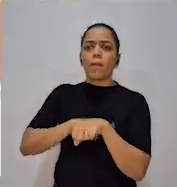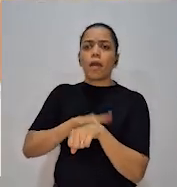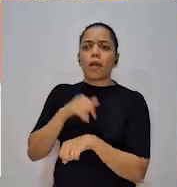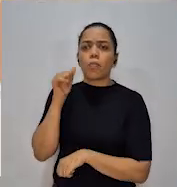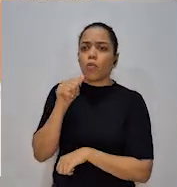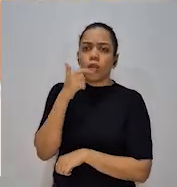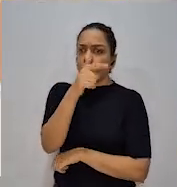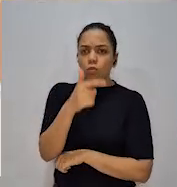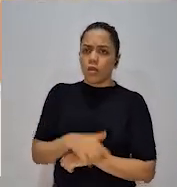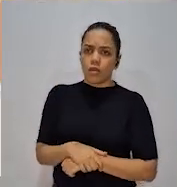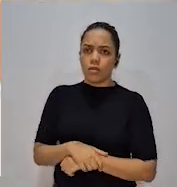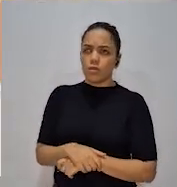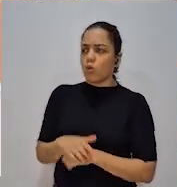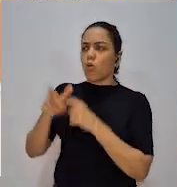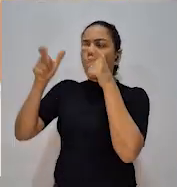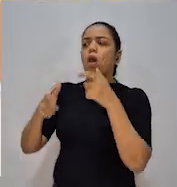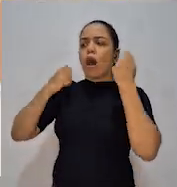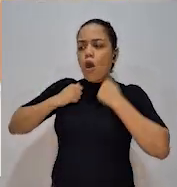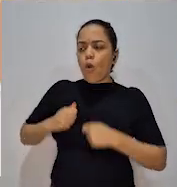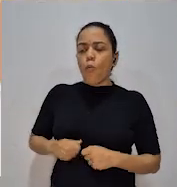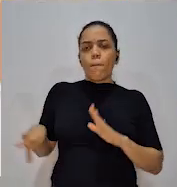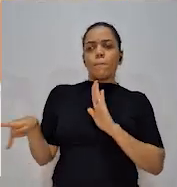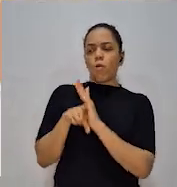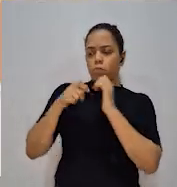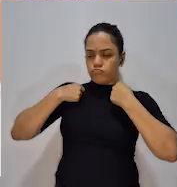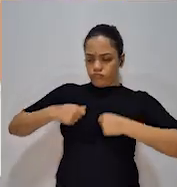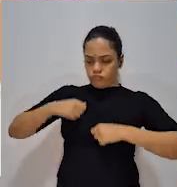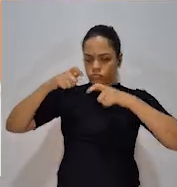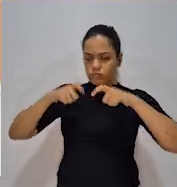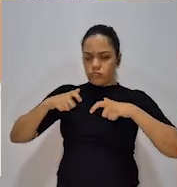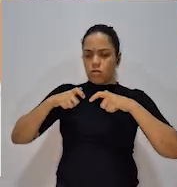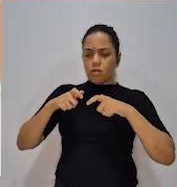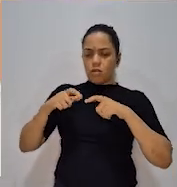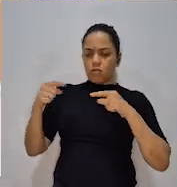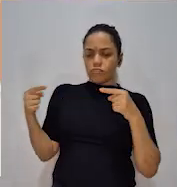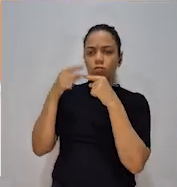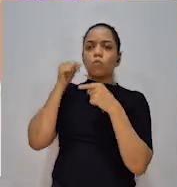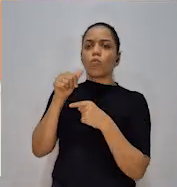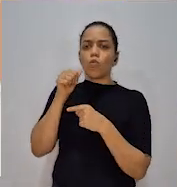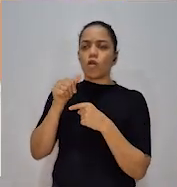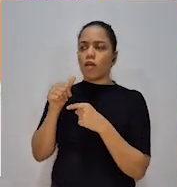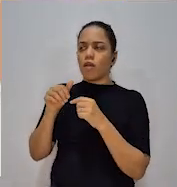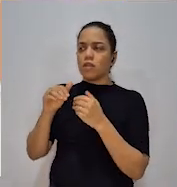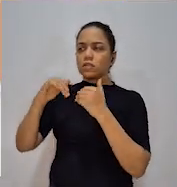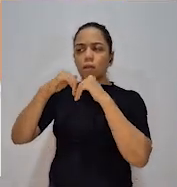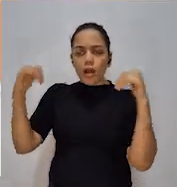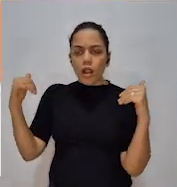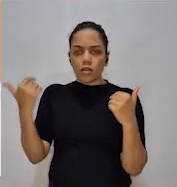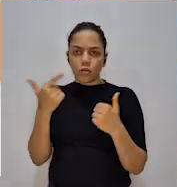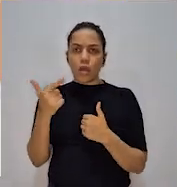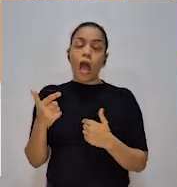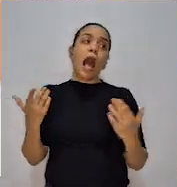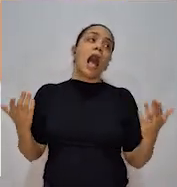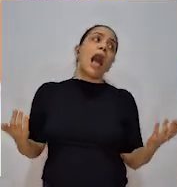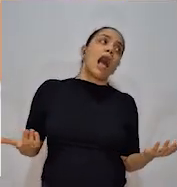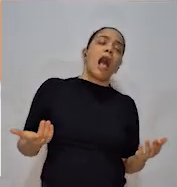por exemplo, não tem um vestiário para as mulheres. Aí você fala, olha, já tem um indício aqui. Ah, não, mas sabe o que que é? Quando eu tiver,